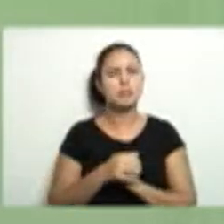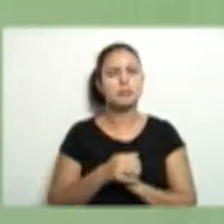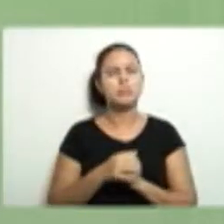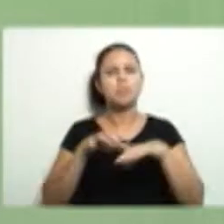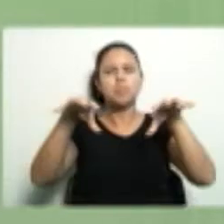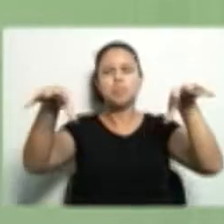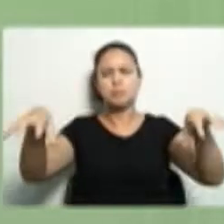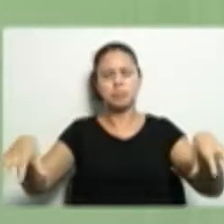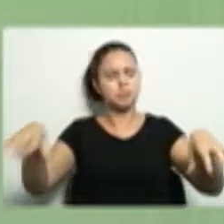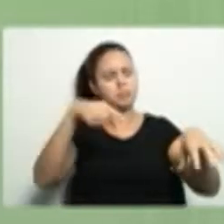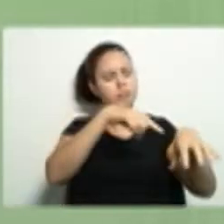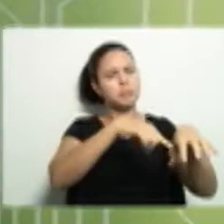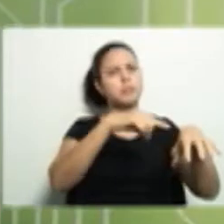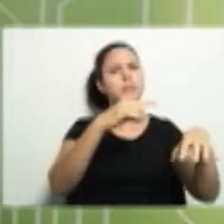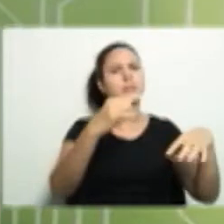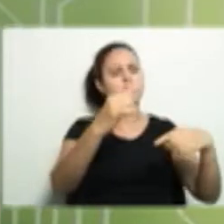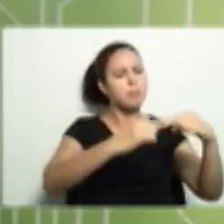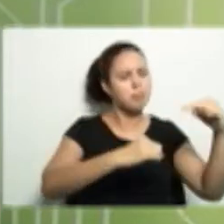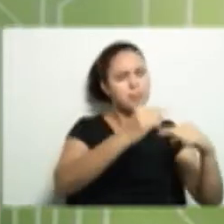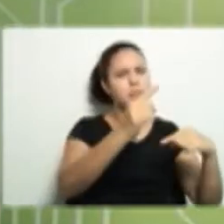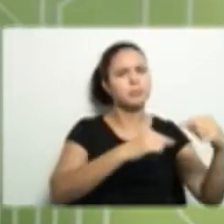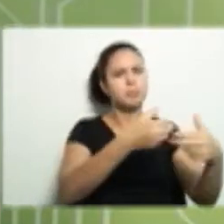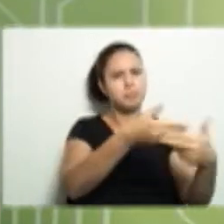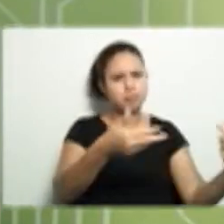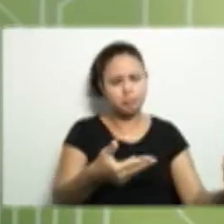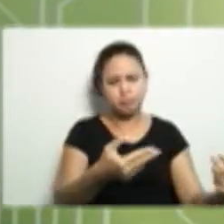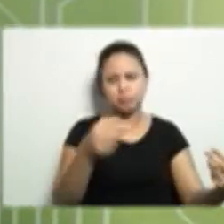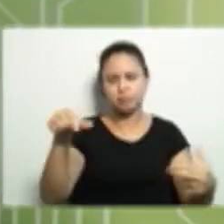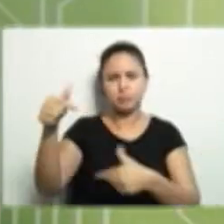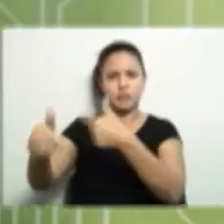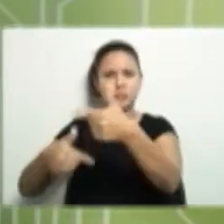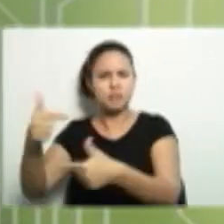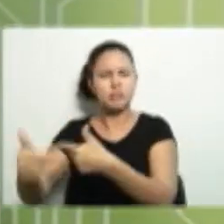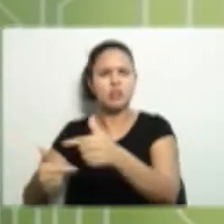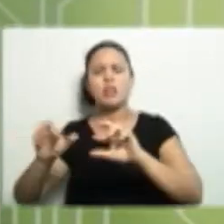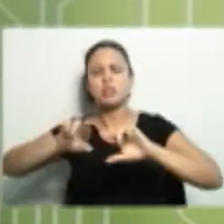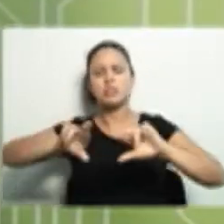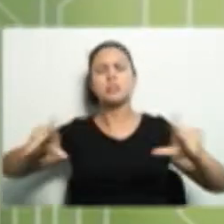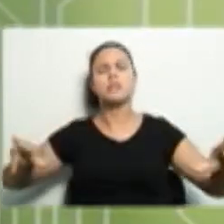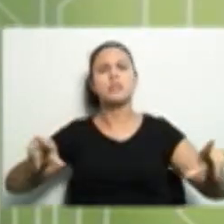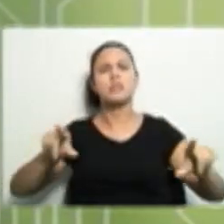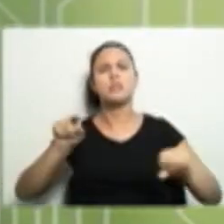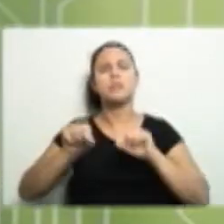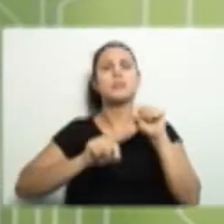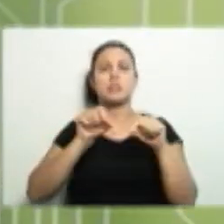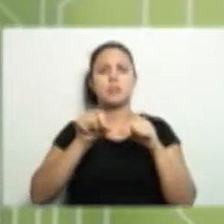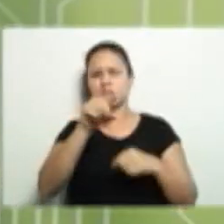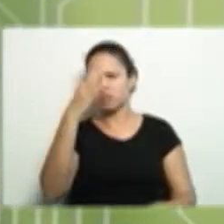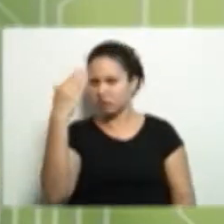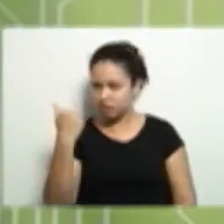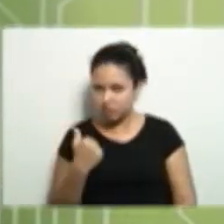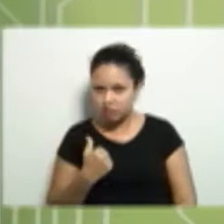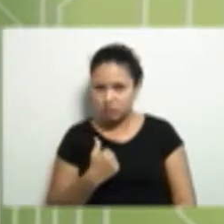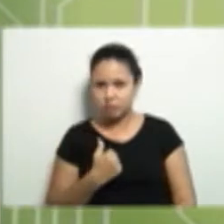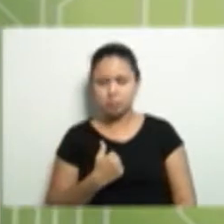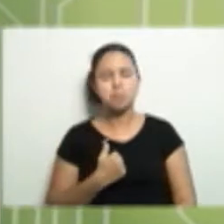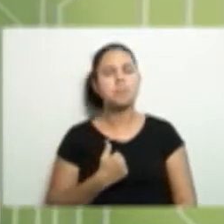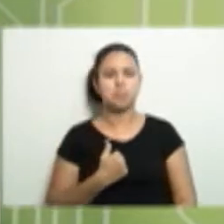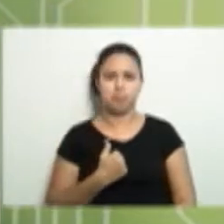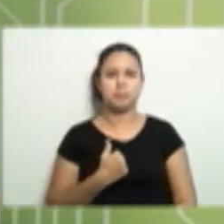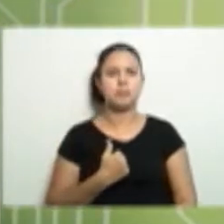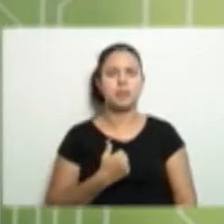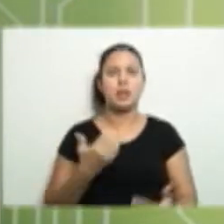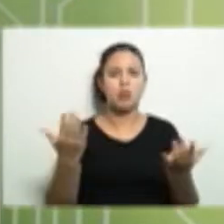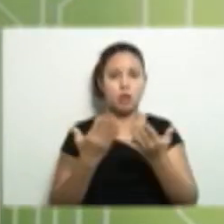entre um bem e serviço? O que você entende como a diferença entre um bem e um serviço? A gente tem várias maneiras de